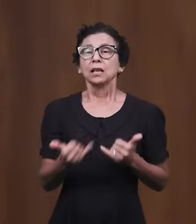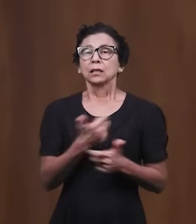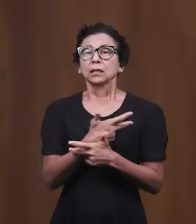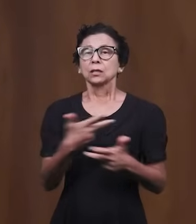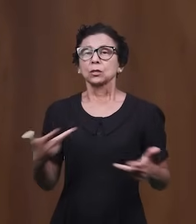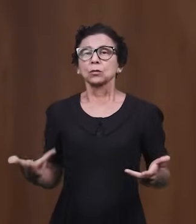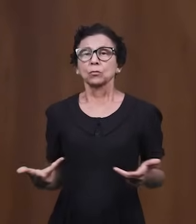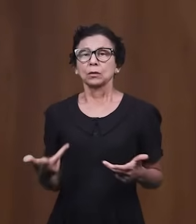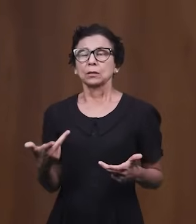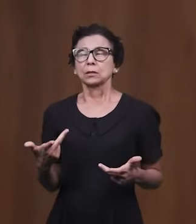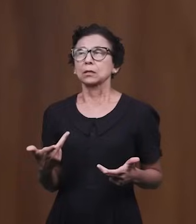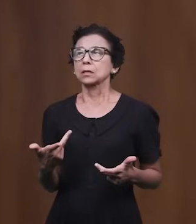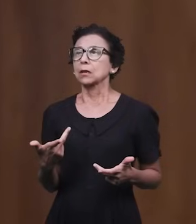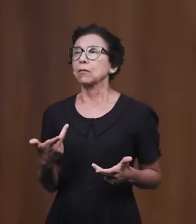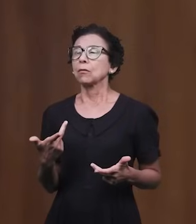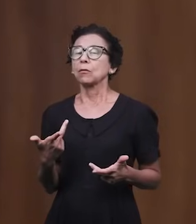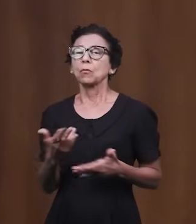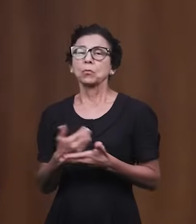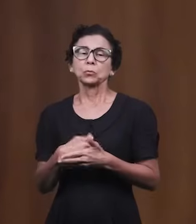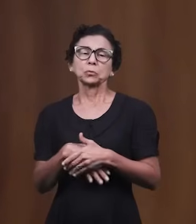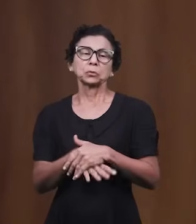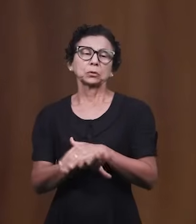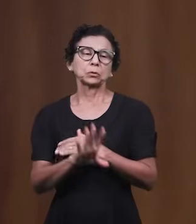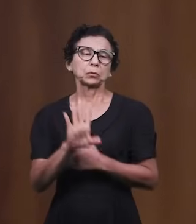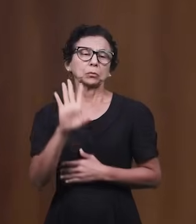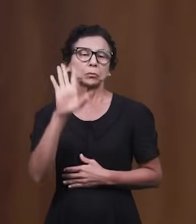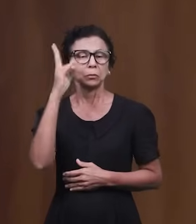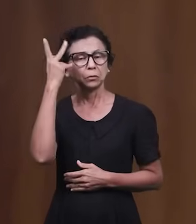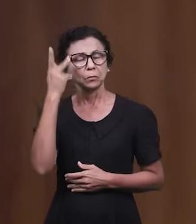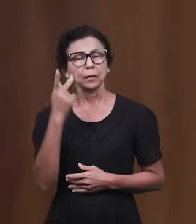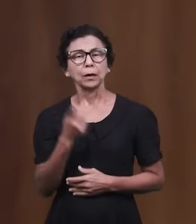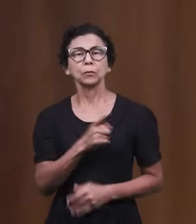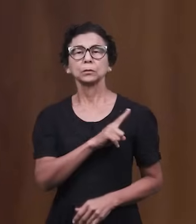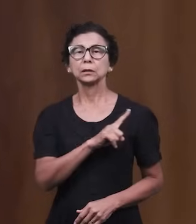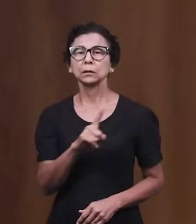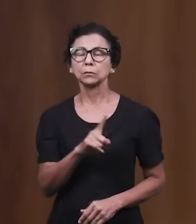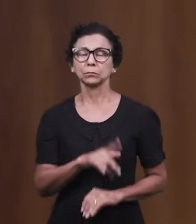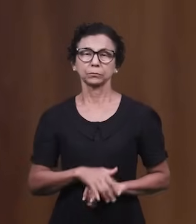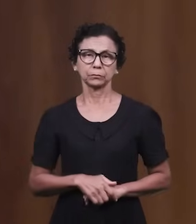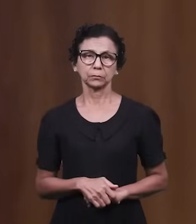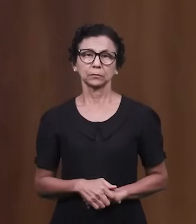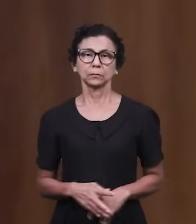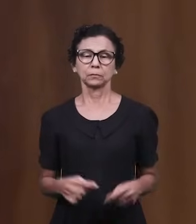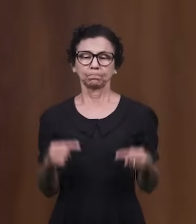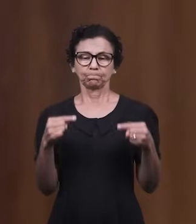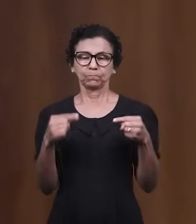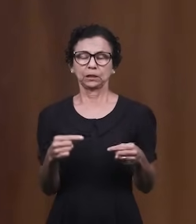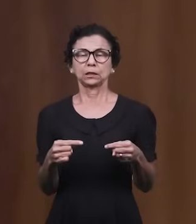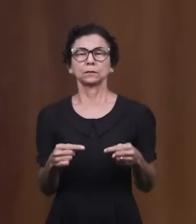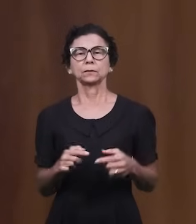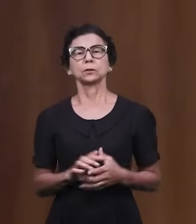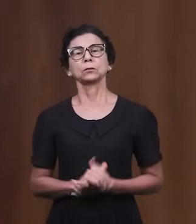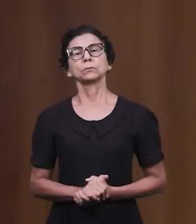para o campo terreno. Então, nosso grande desafio é manter esse